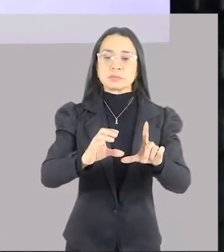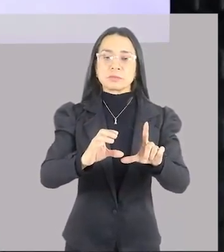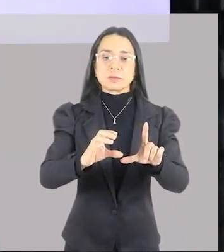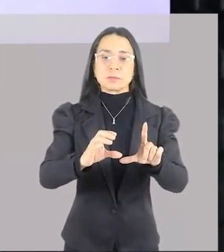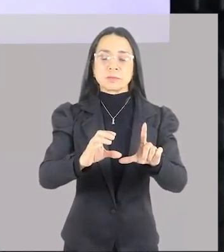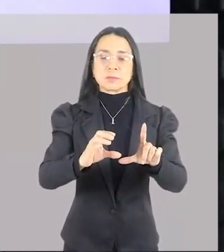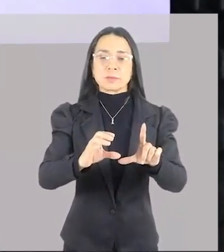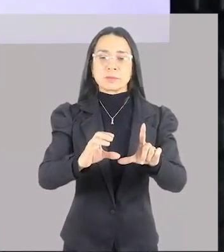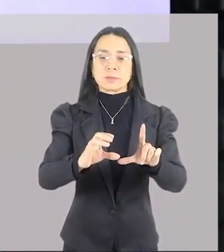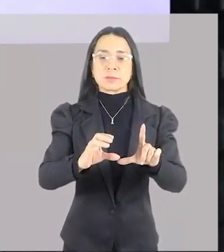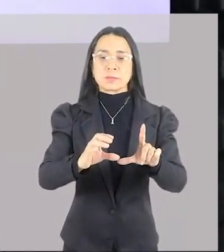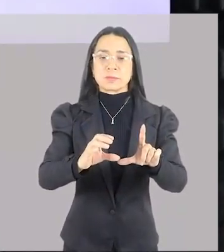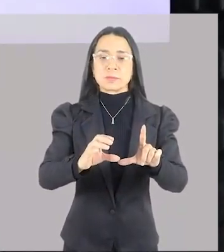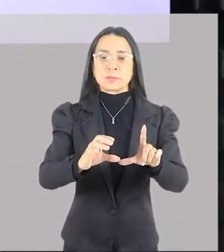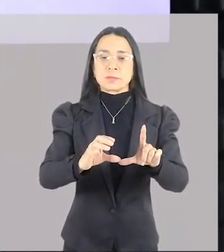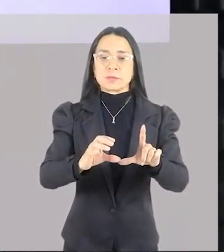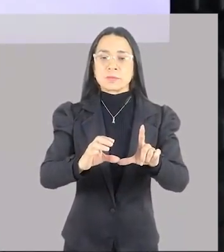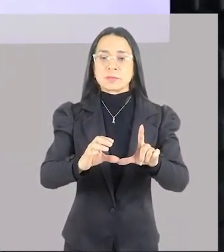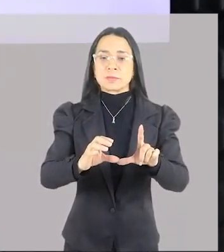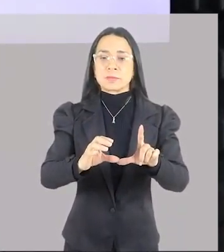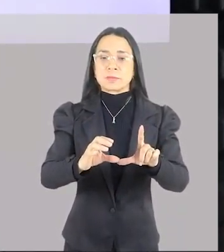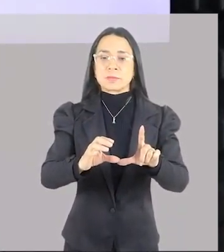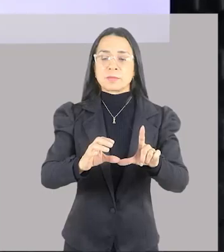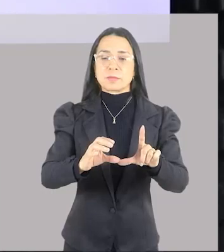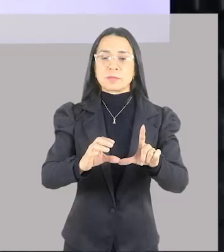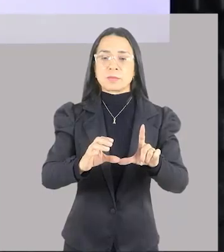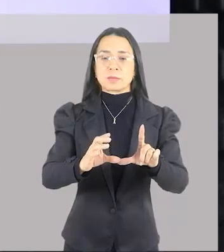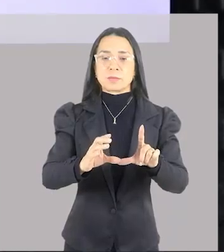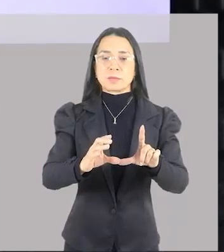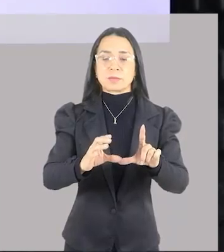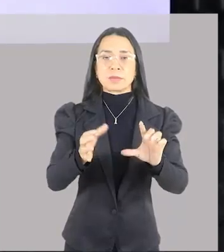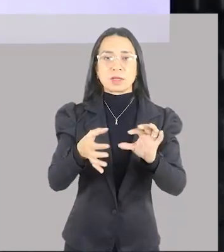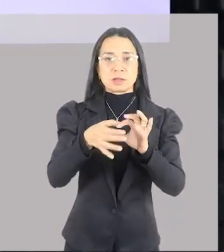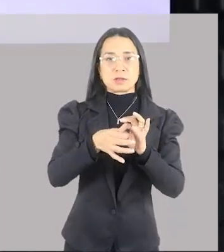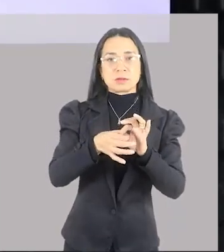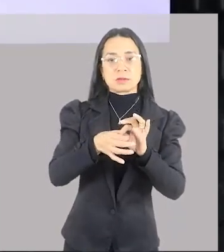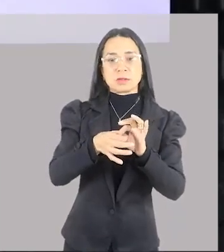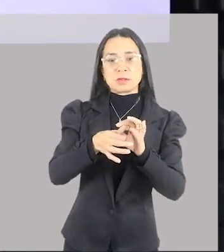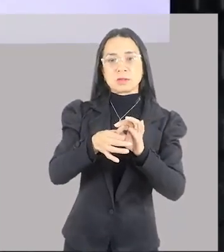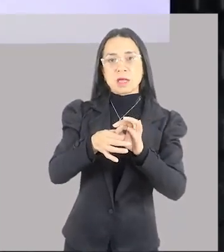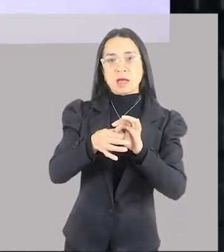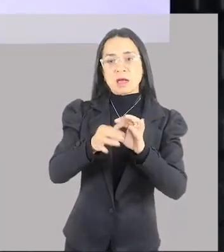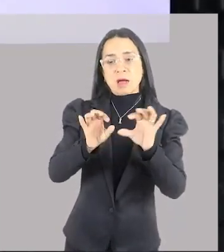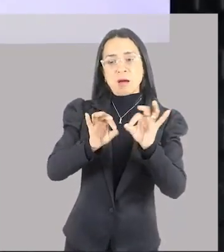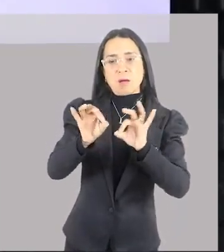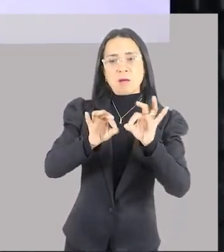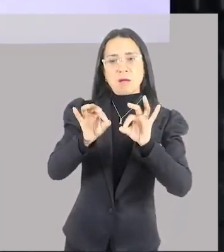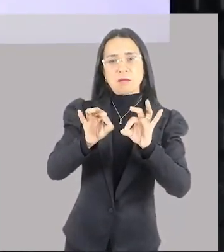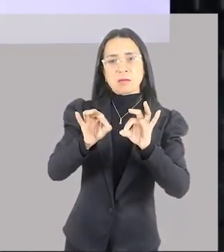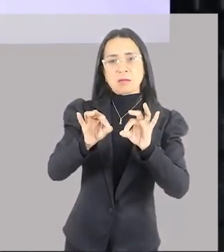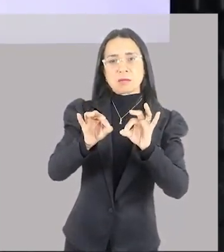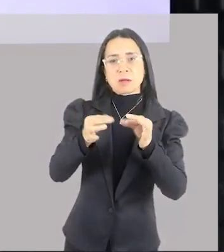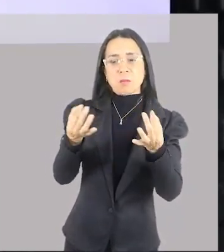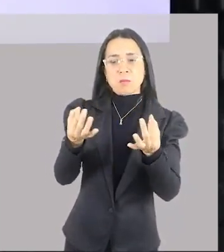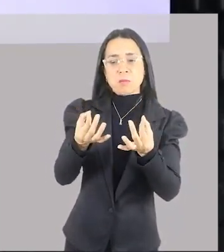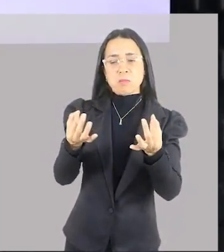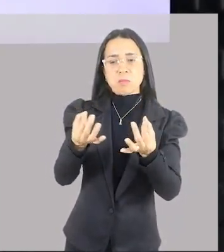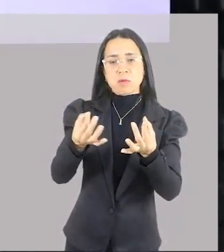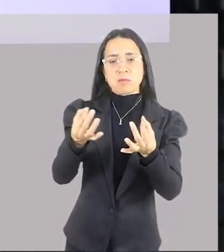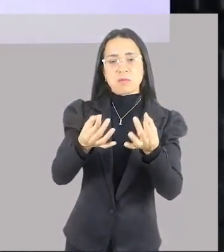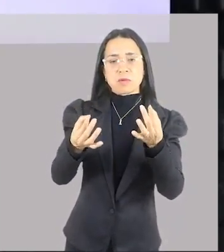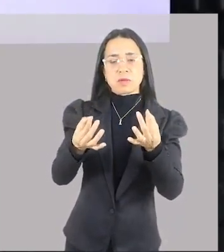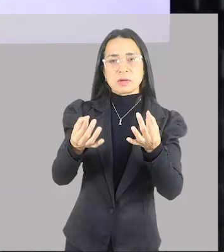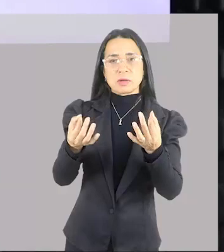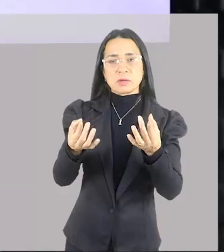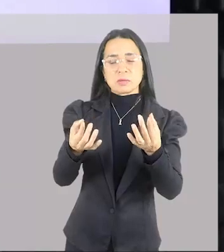estruturação assimétrica, que de uma certa maneira estaria associado à proporcionalidade, o assimétrico estaria associado a